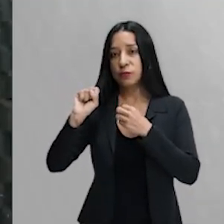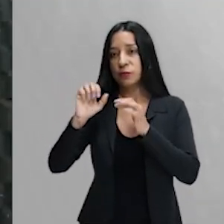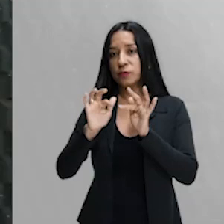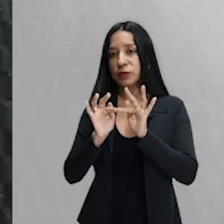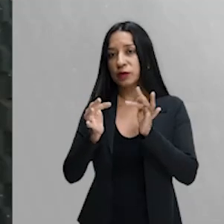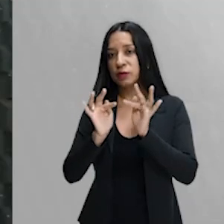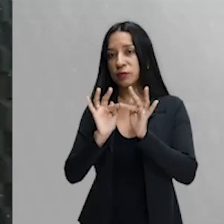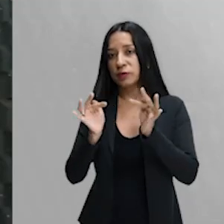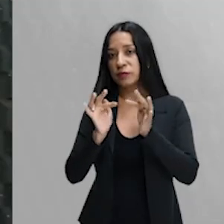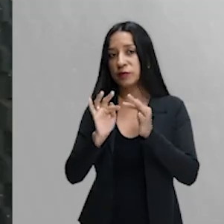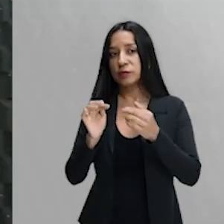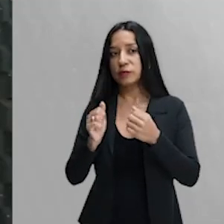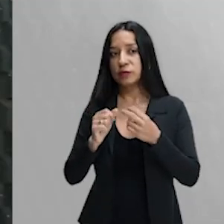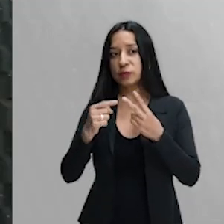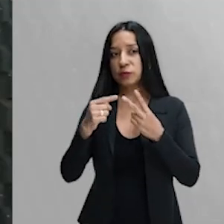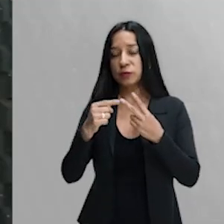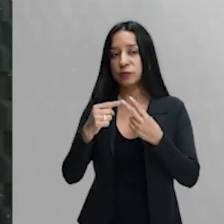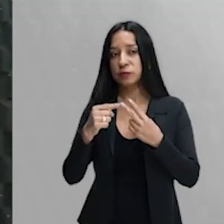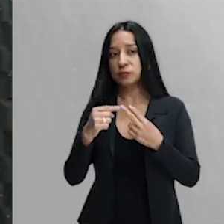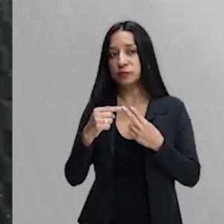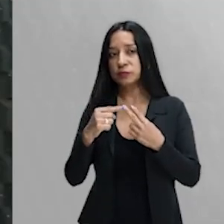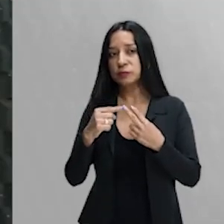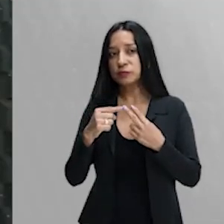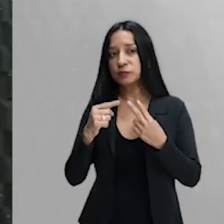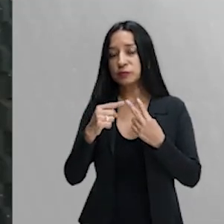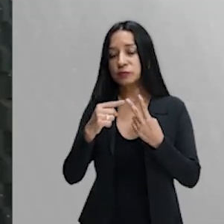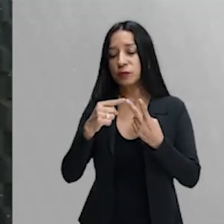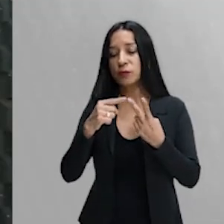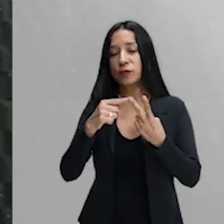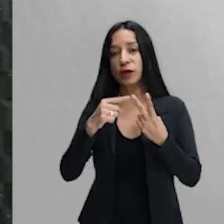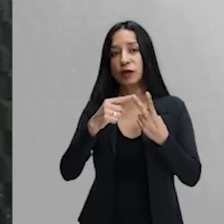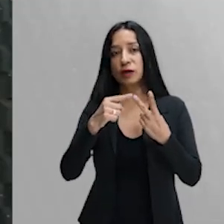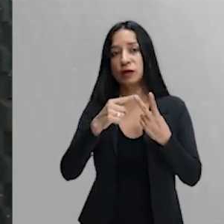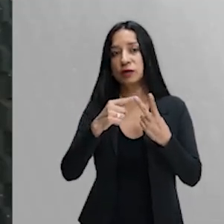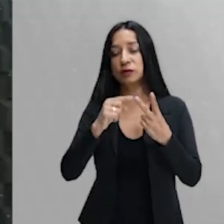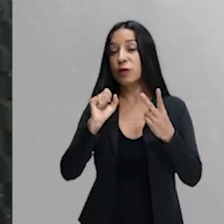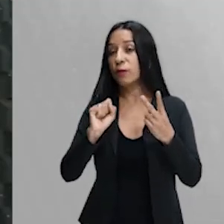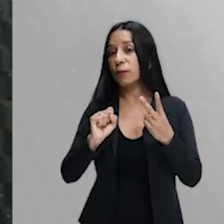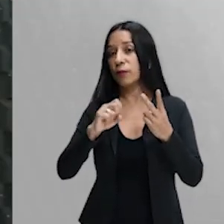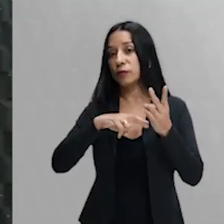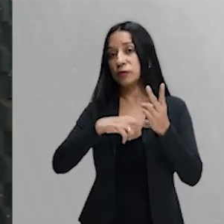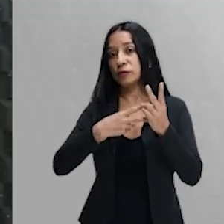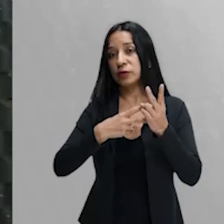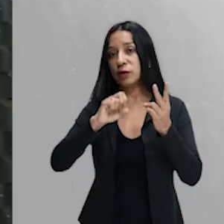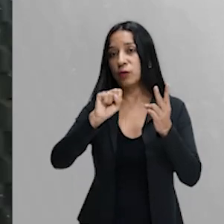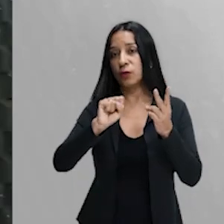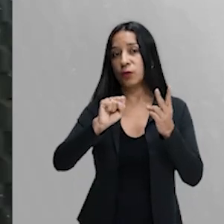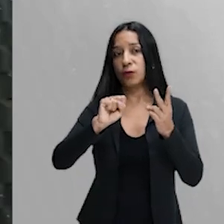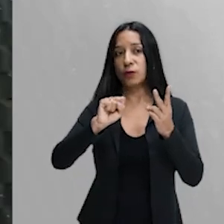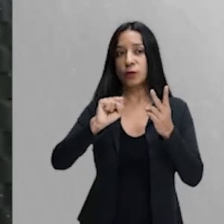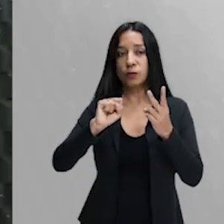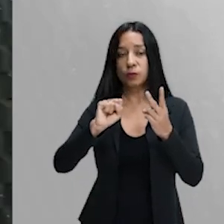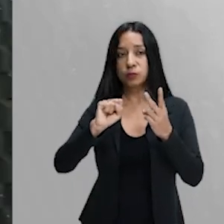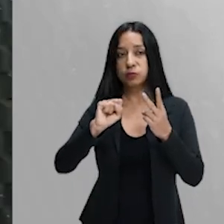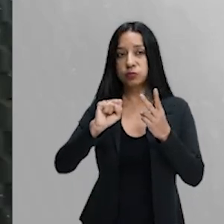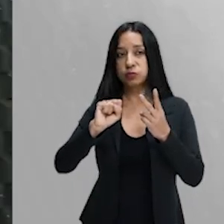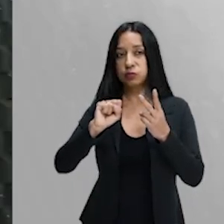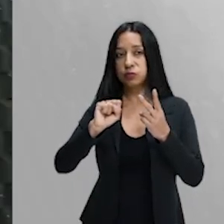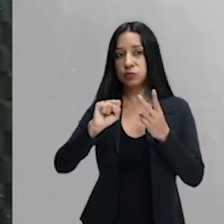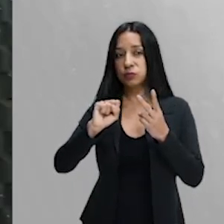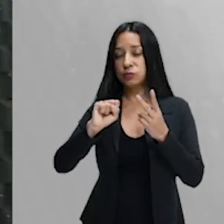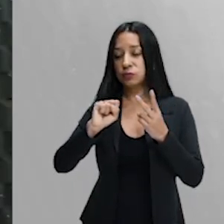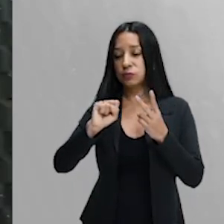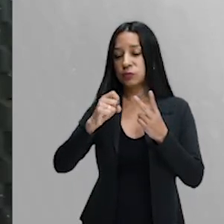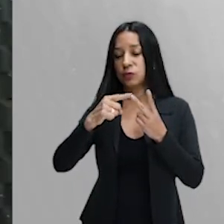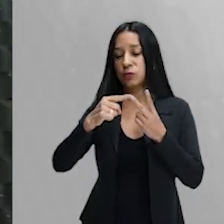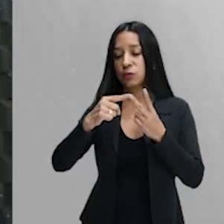Simplificando esse radical, né, você pode dizer que 8 é 2 ao quadrado vezes 2. Né? Se você fatorar o 8, você